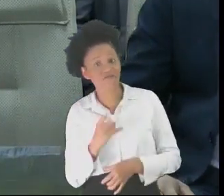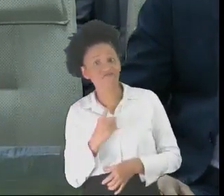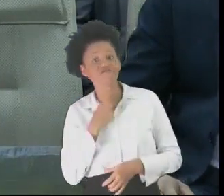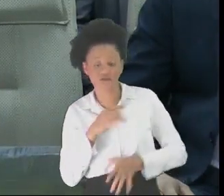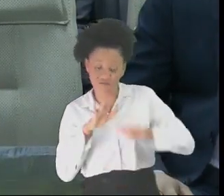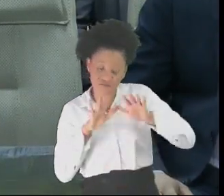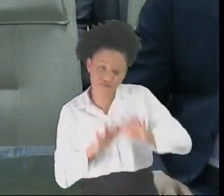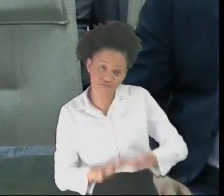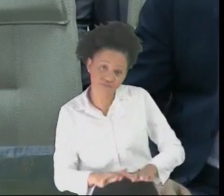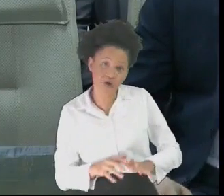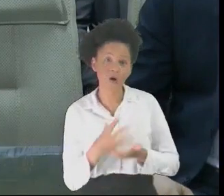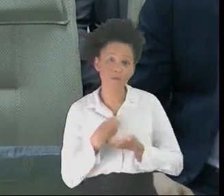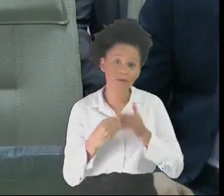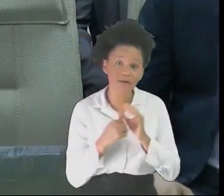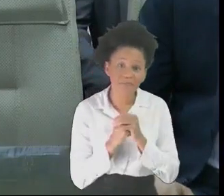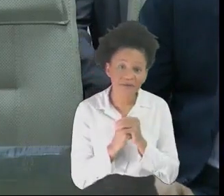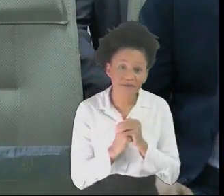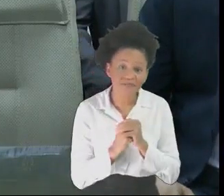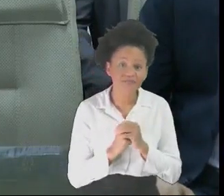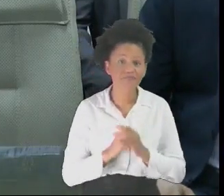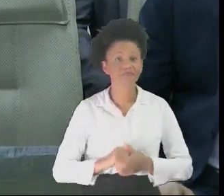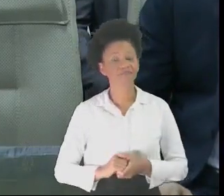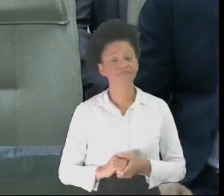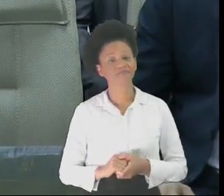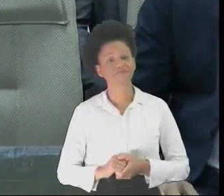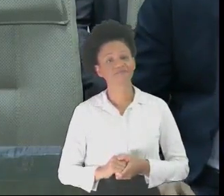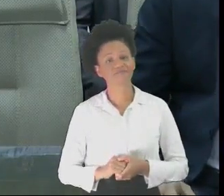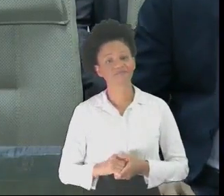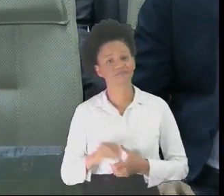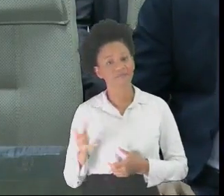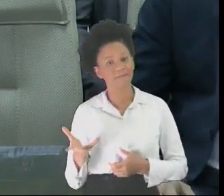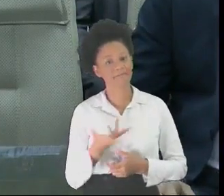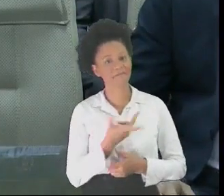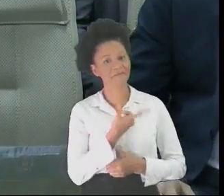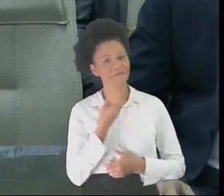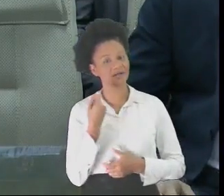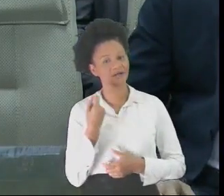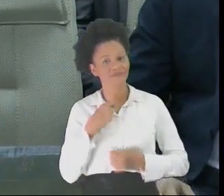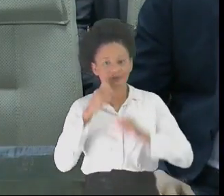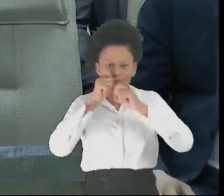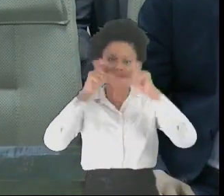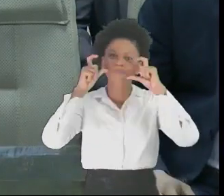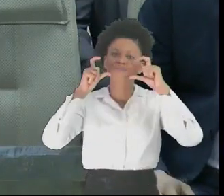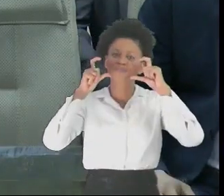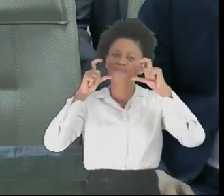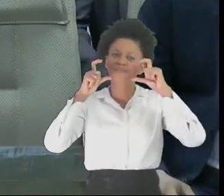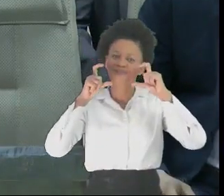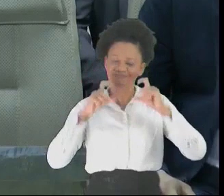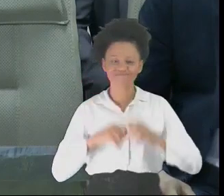ficar, diga amém. Que maravilha, ninguém está dormindo.